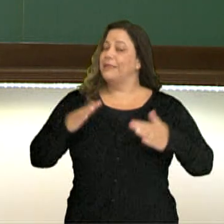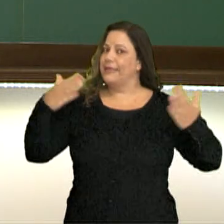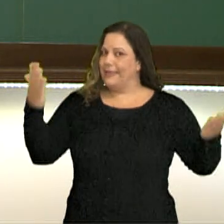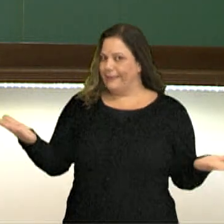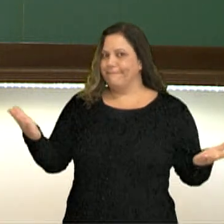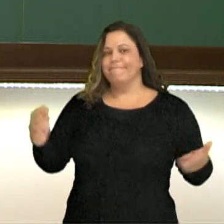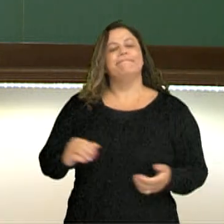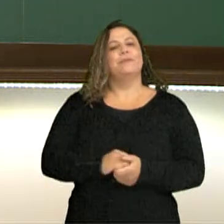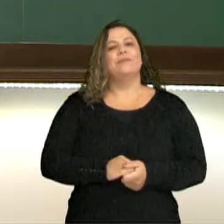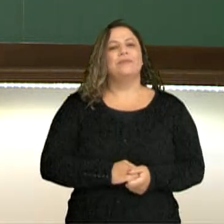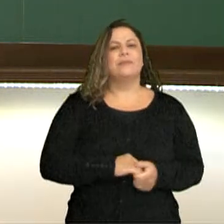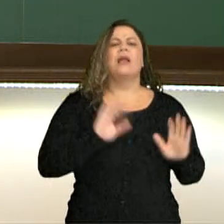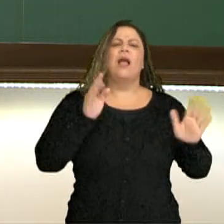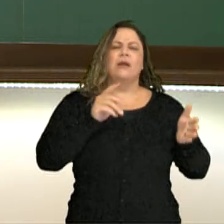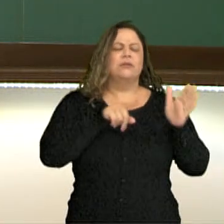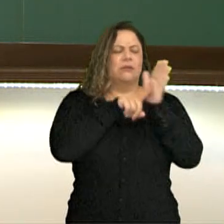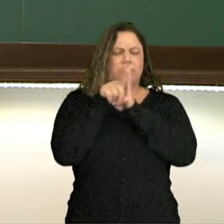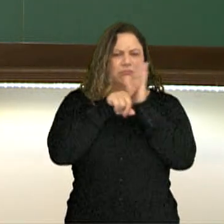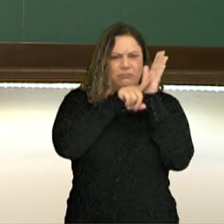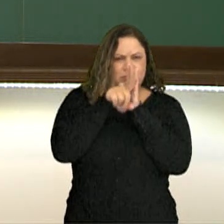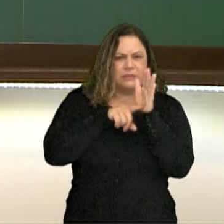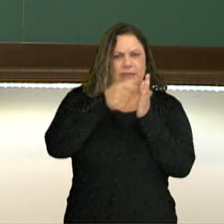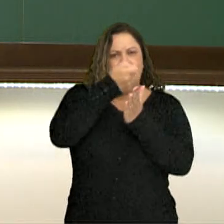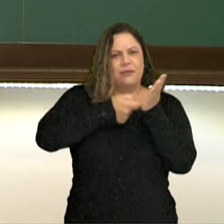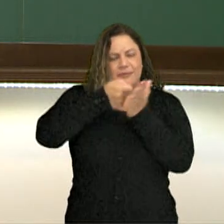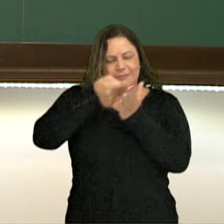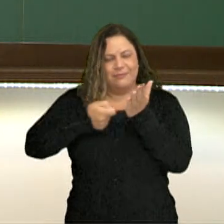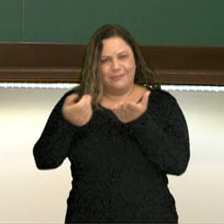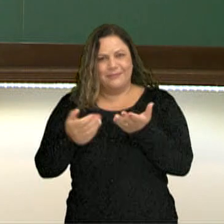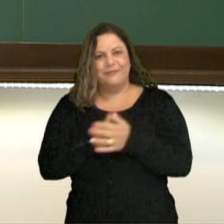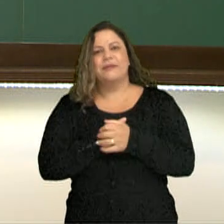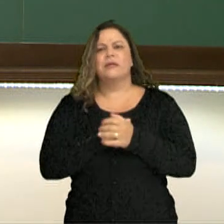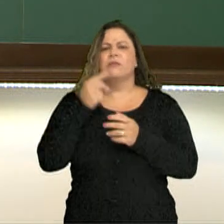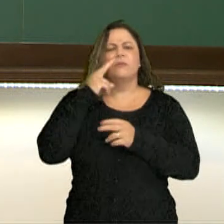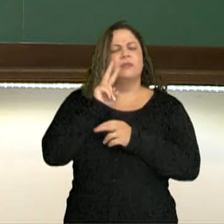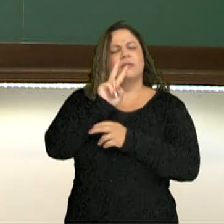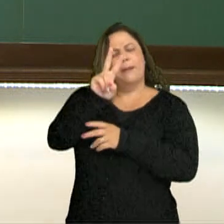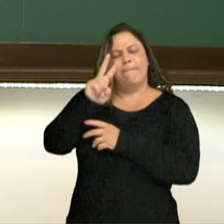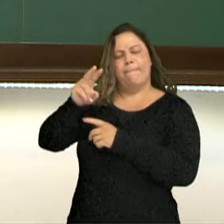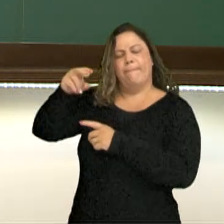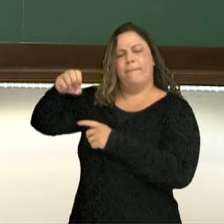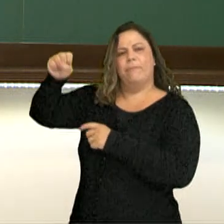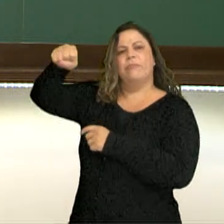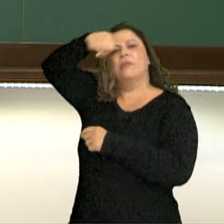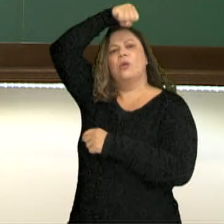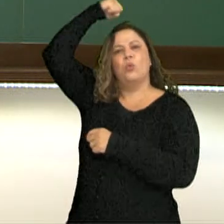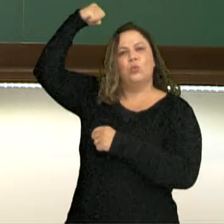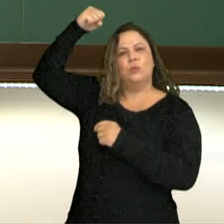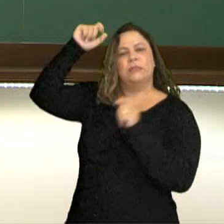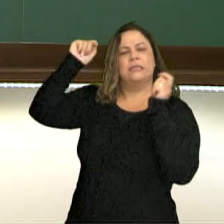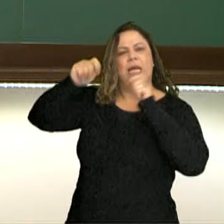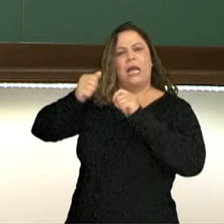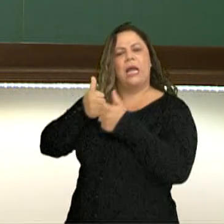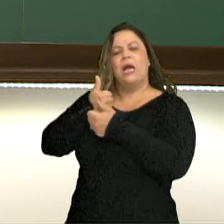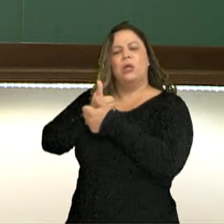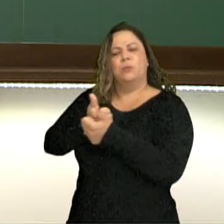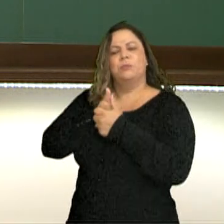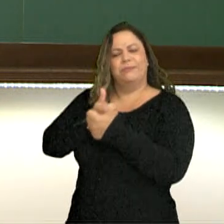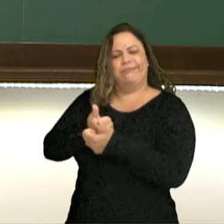E aí, galera, realizaram a pesquisa? Viram que o sagrado os aproxima e ao mesmo tempo